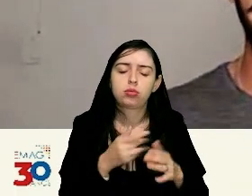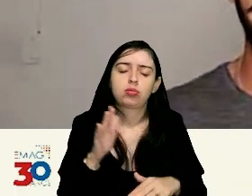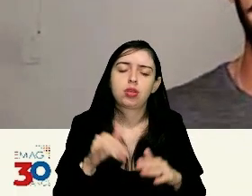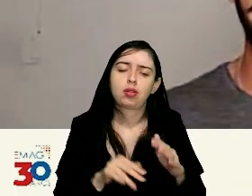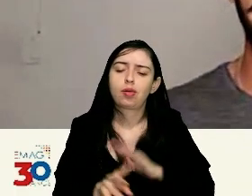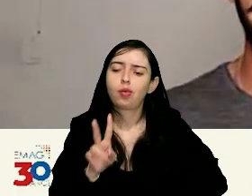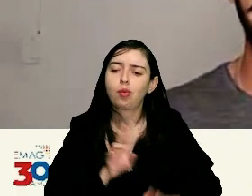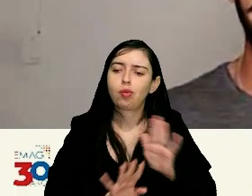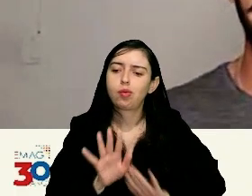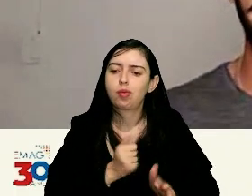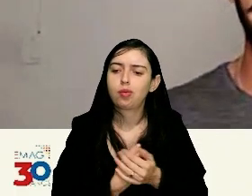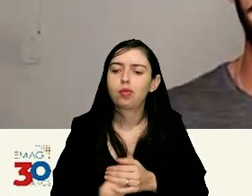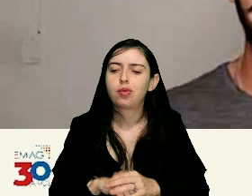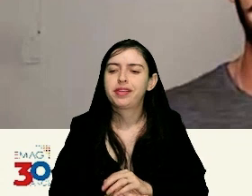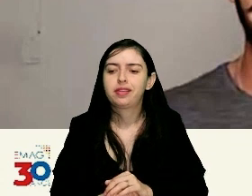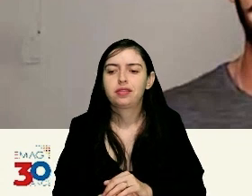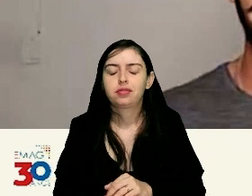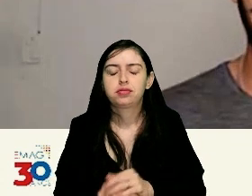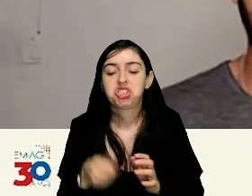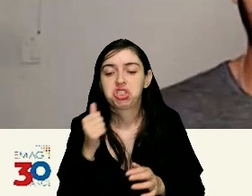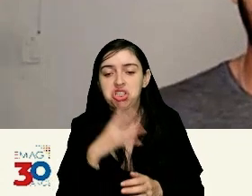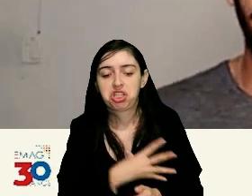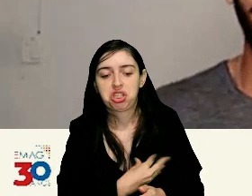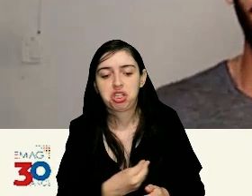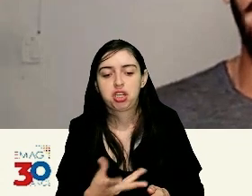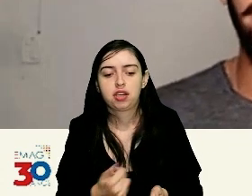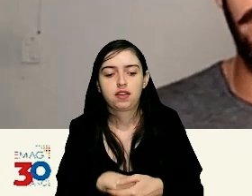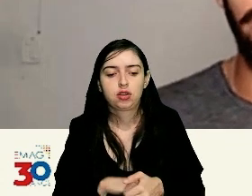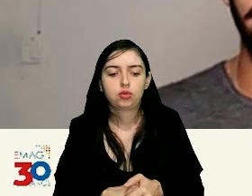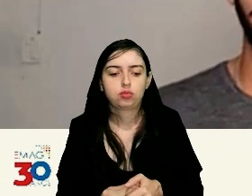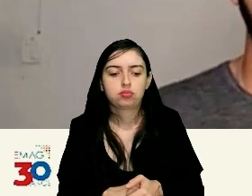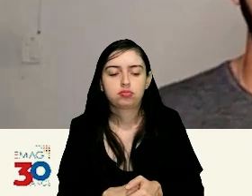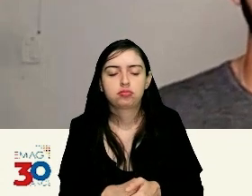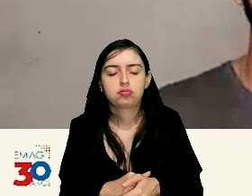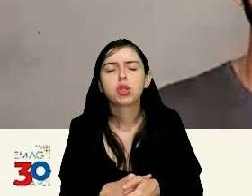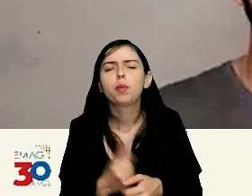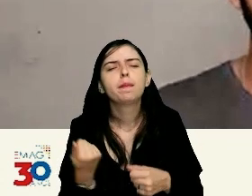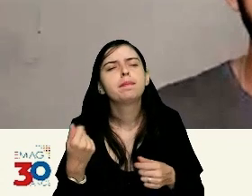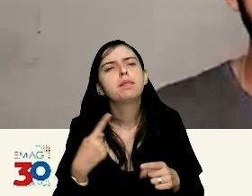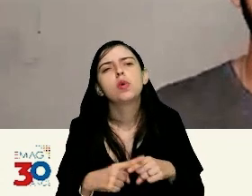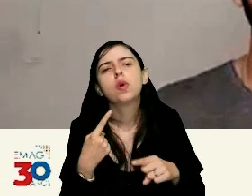de pauta? Não existe outro caminho